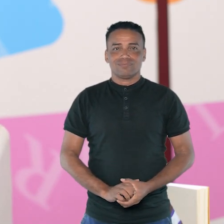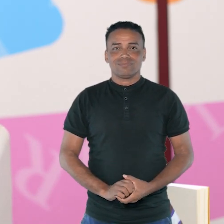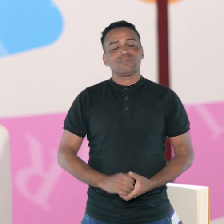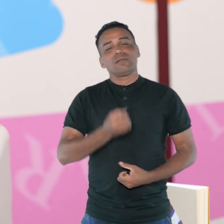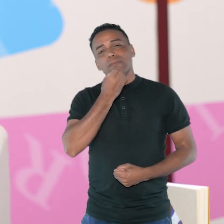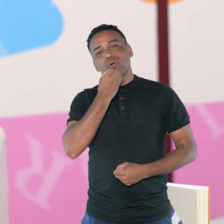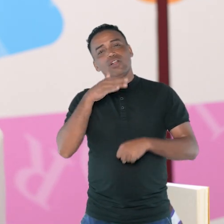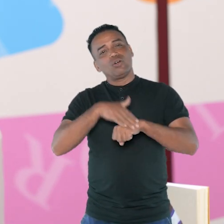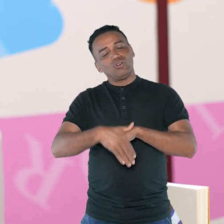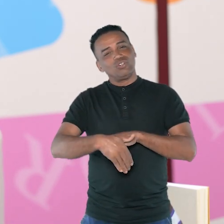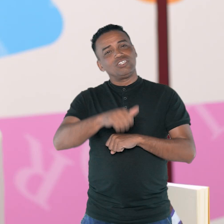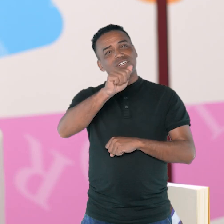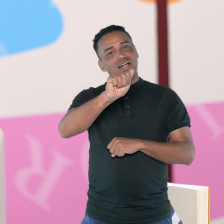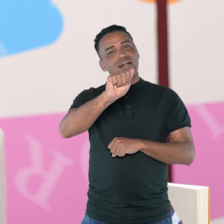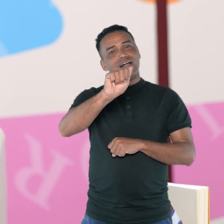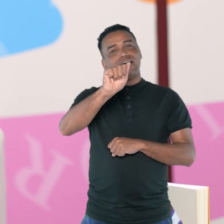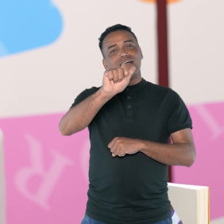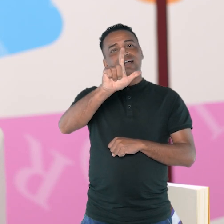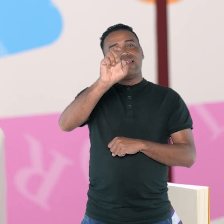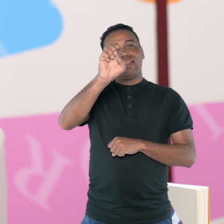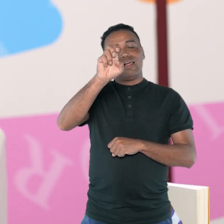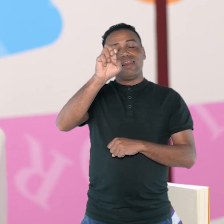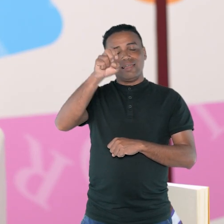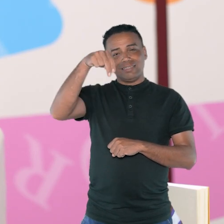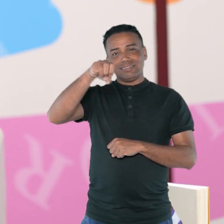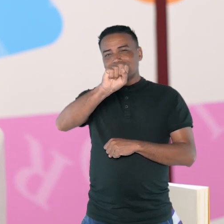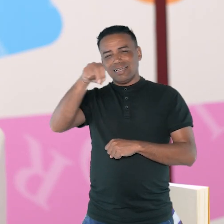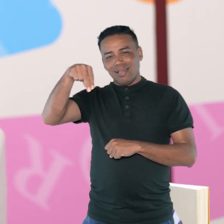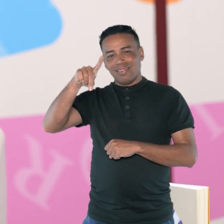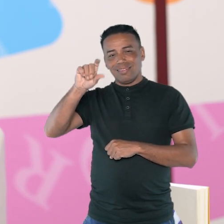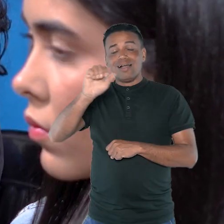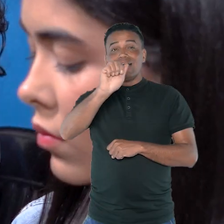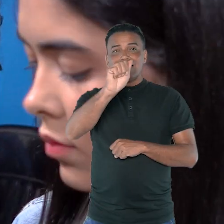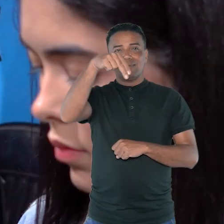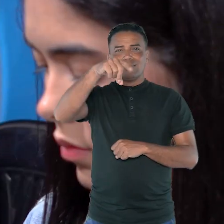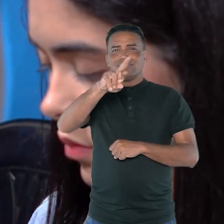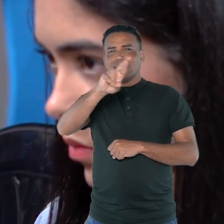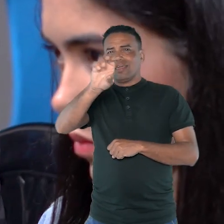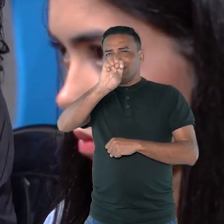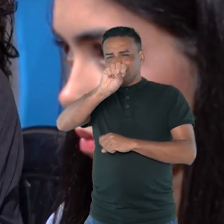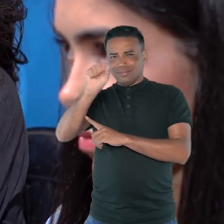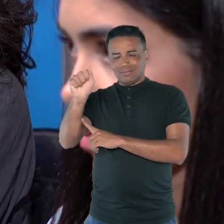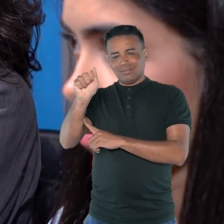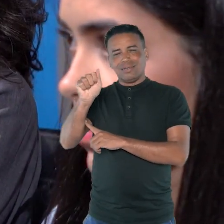Boa noite, Alessandra. Meu nome é Cida. Lendo seu livro, e